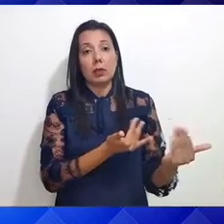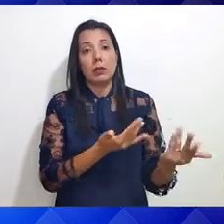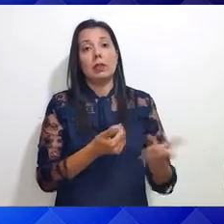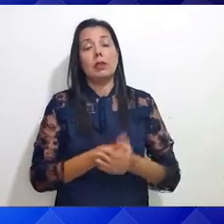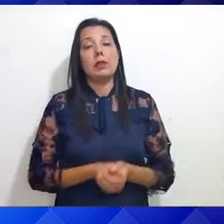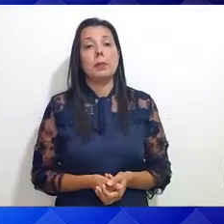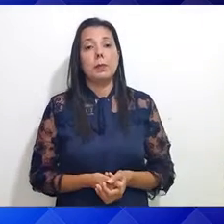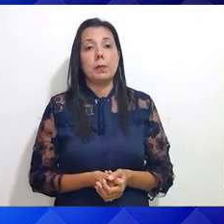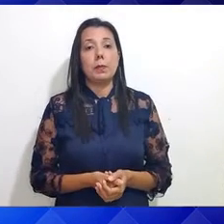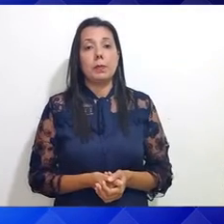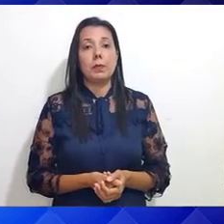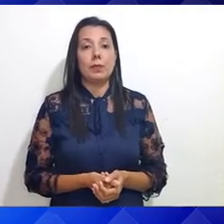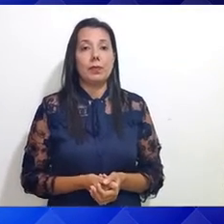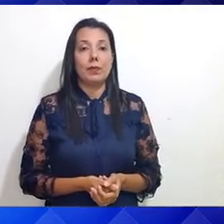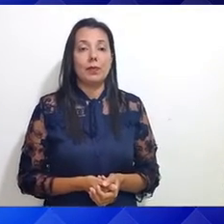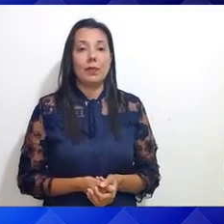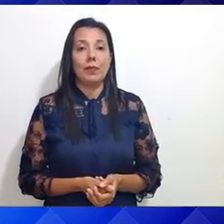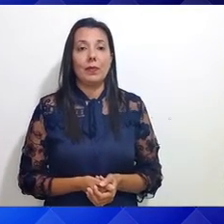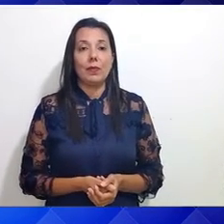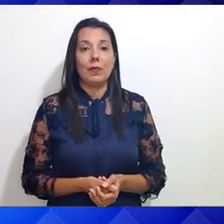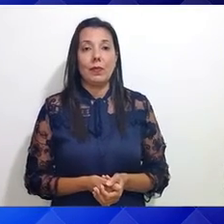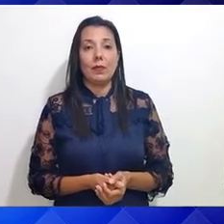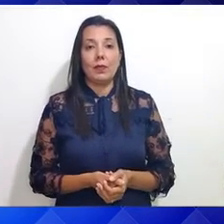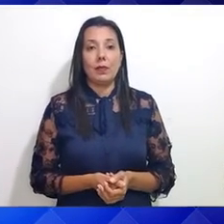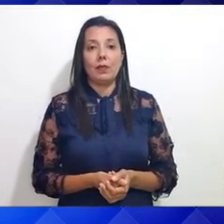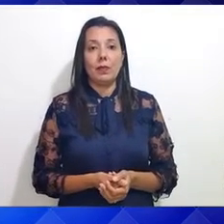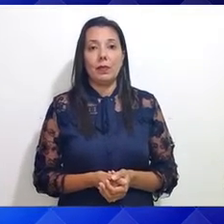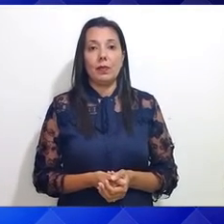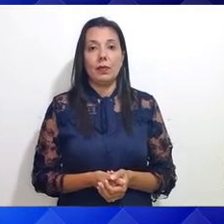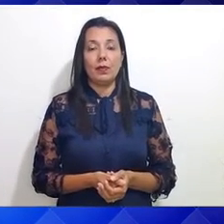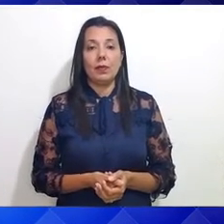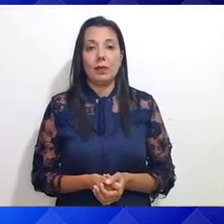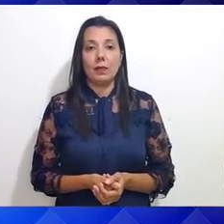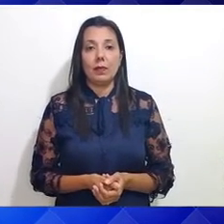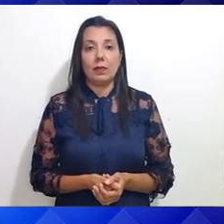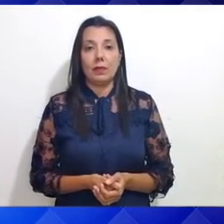Tela? Pode começar, Thelma?